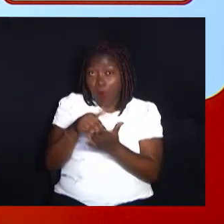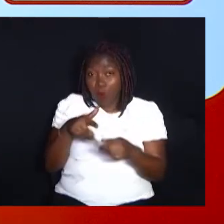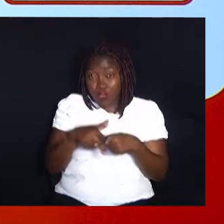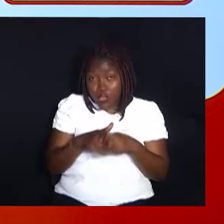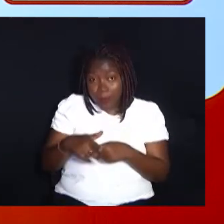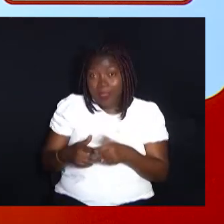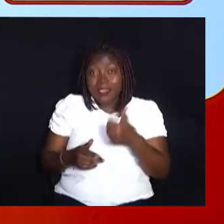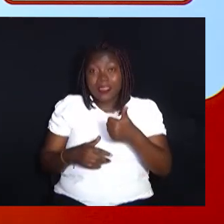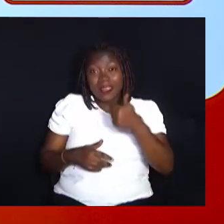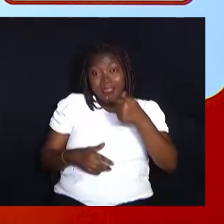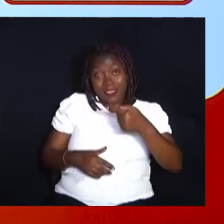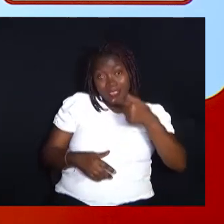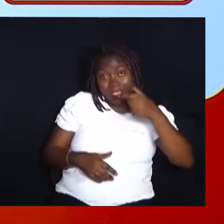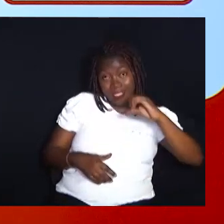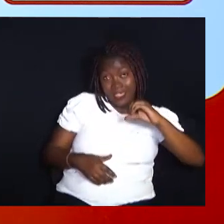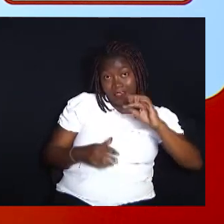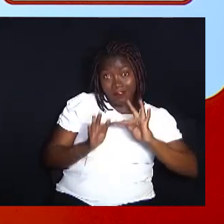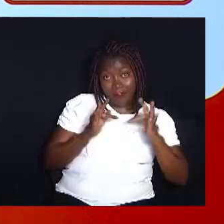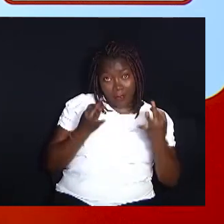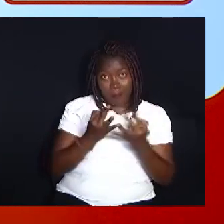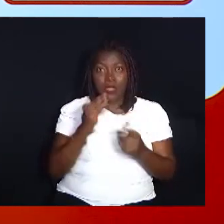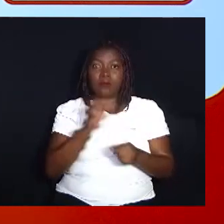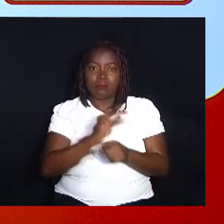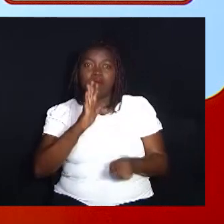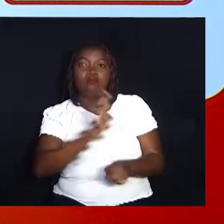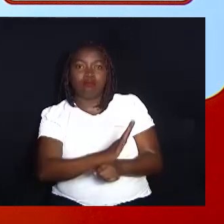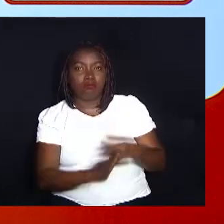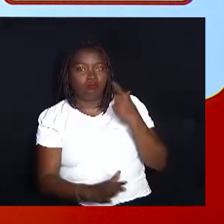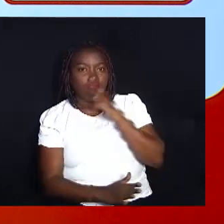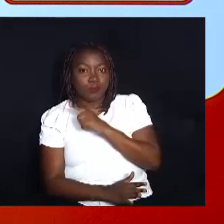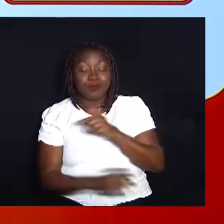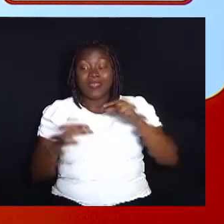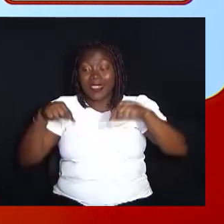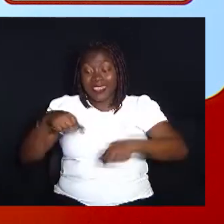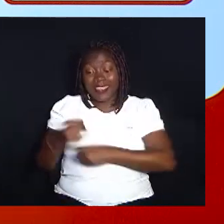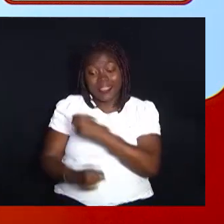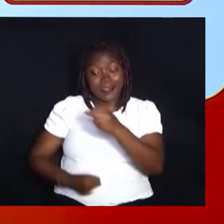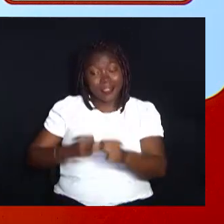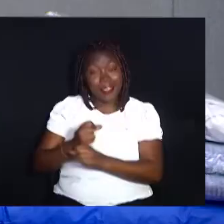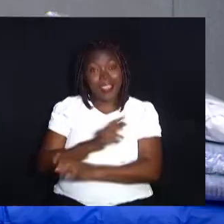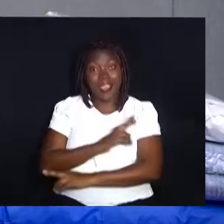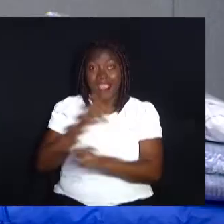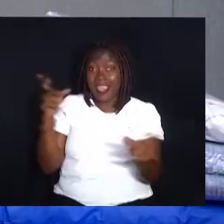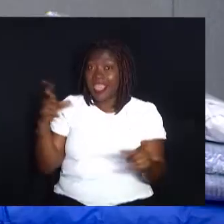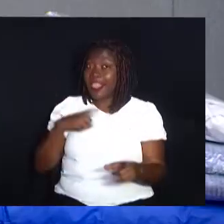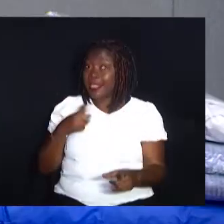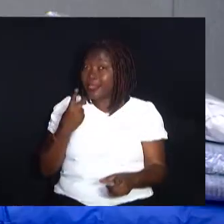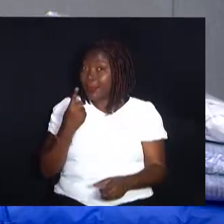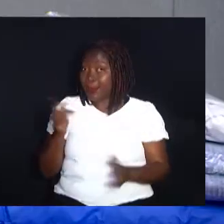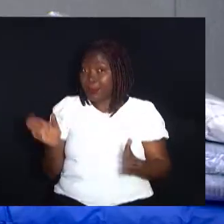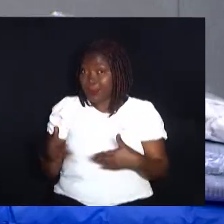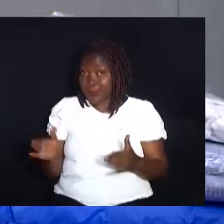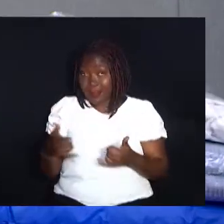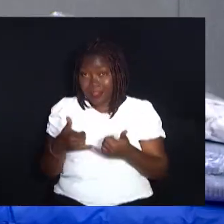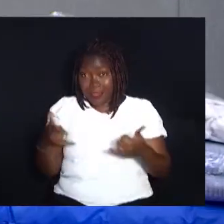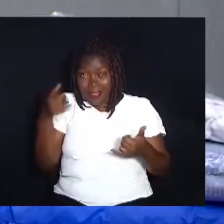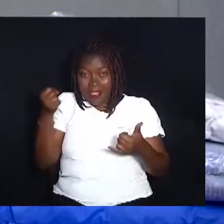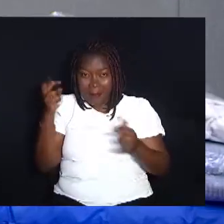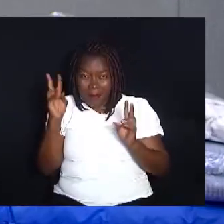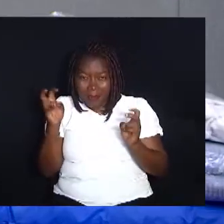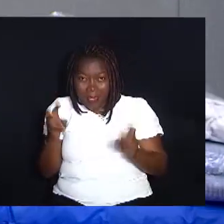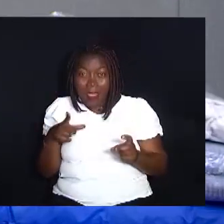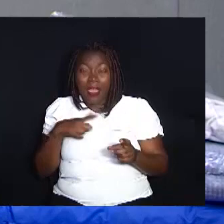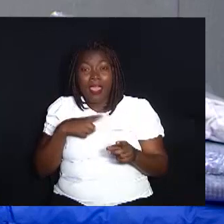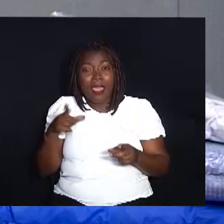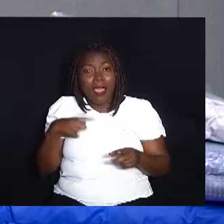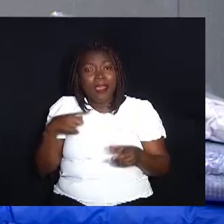operação 179 famílias foram atendidas pela assistência este ano há um diferencial nós teremos